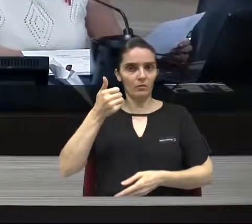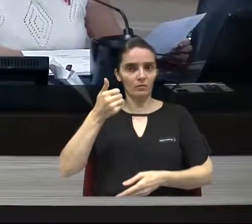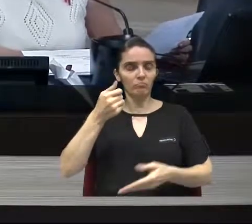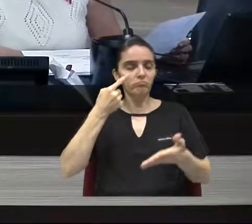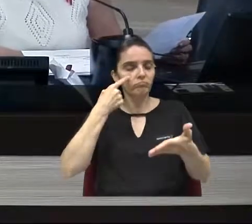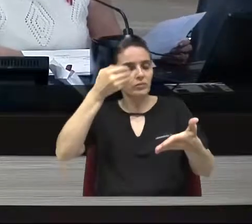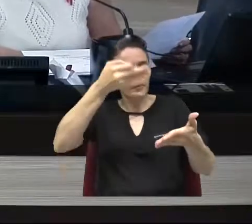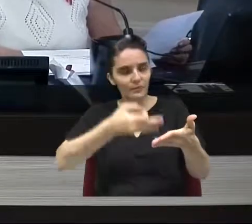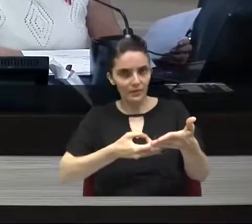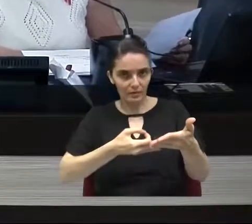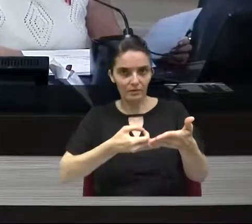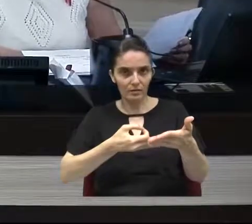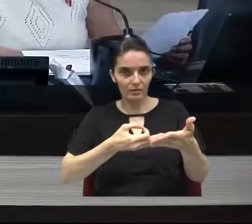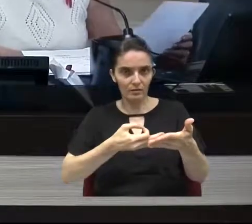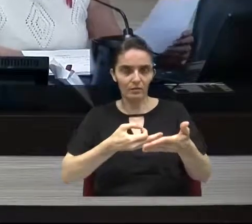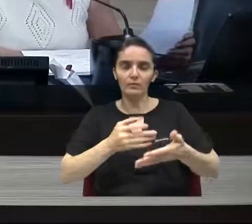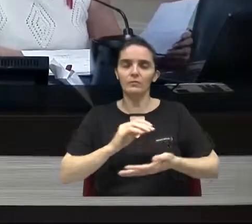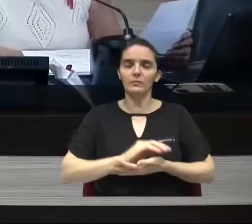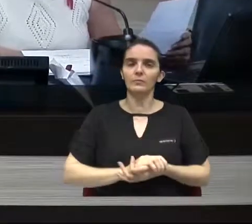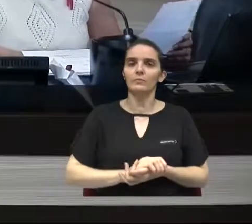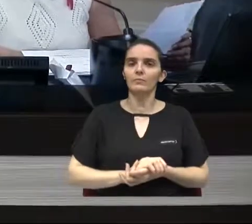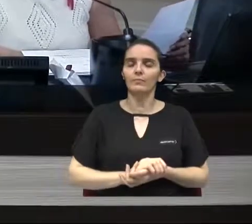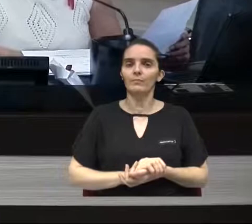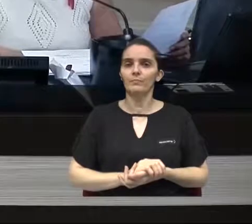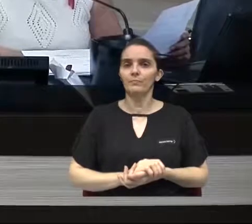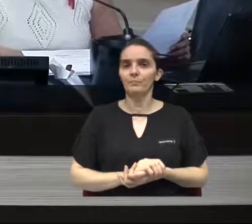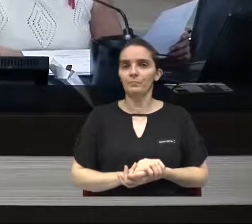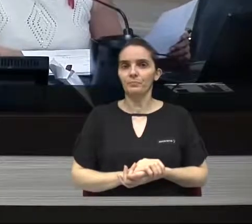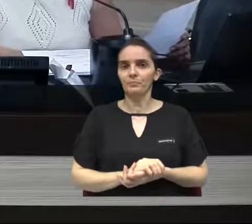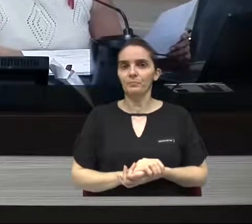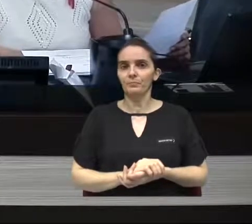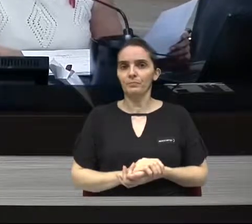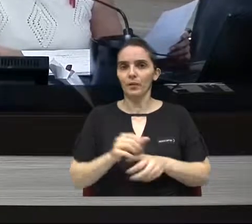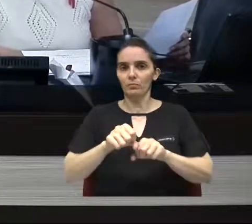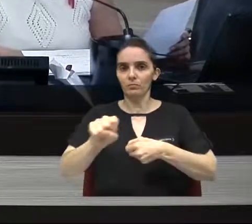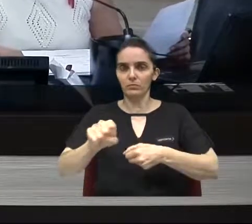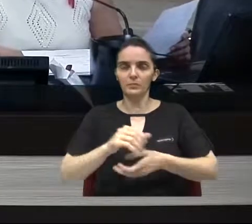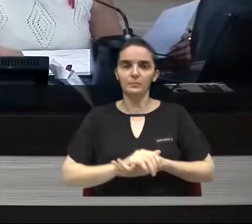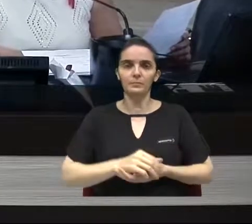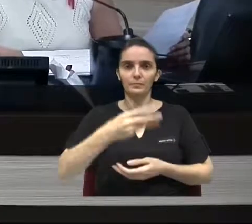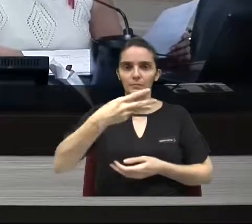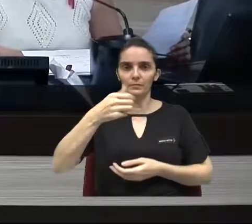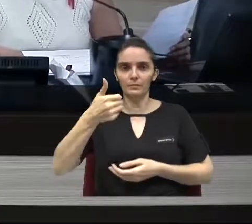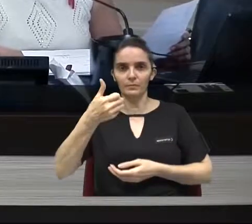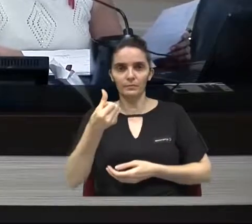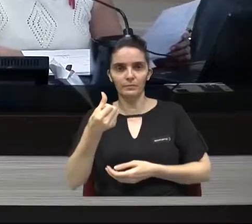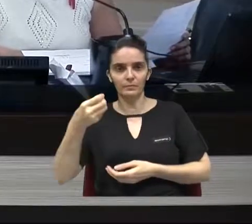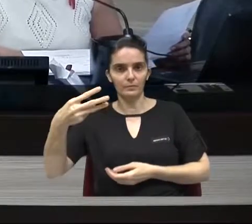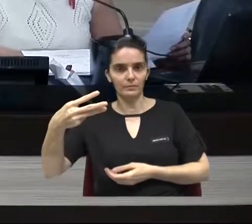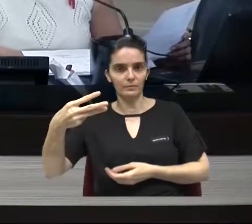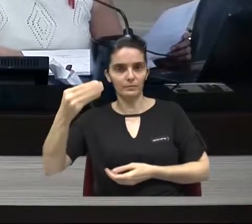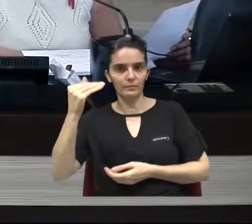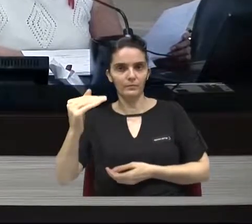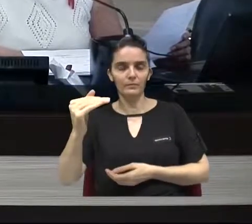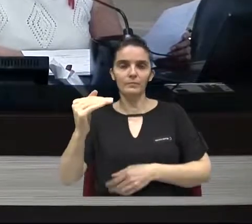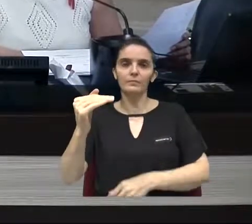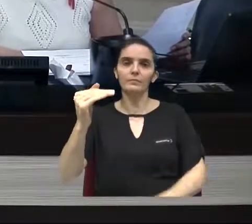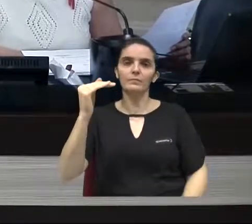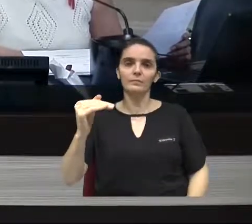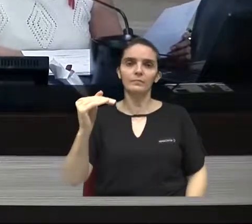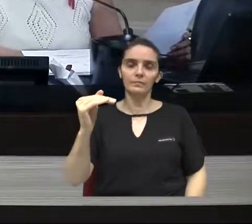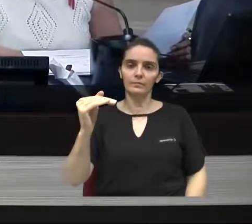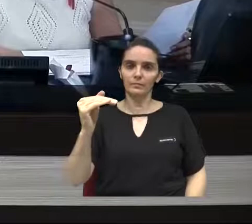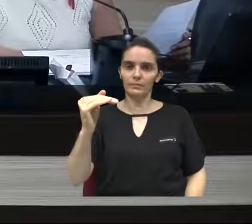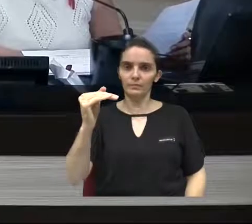e autarquias que compõem o Poder Executivo Municipal. Ofícios 3163, 3164,